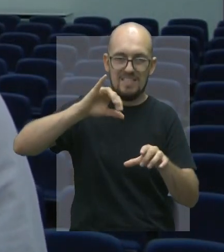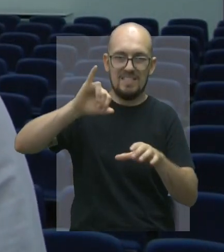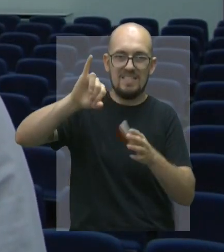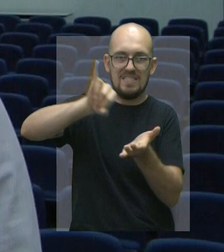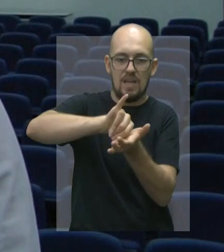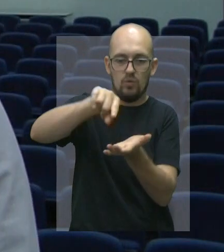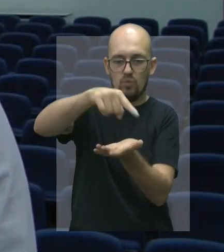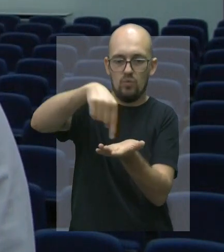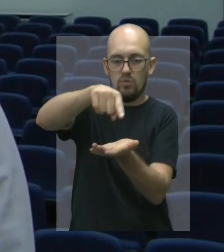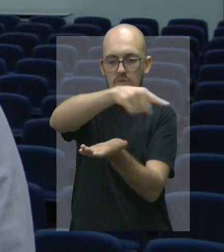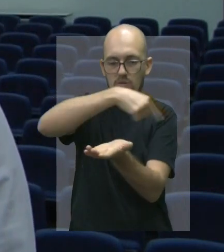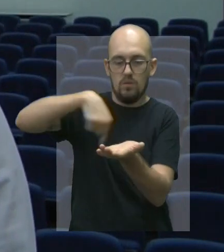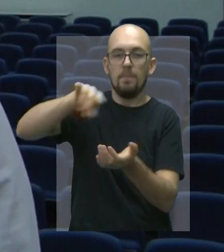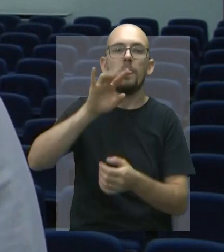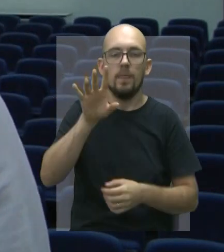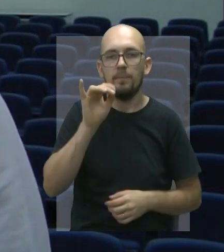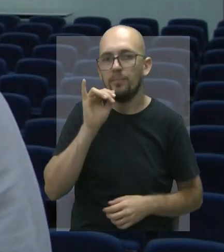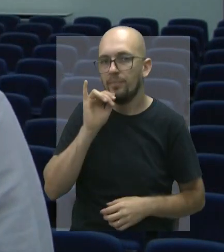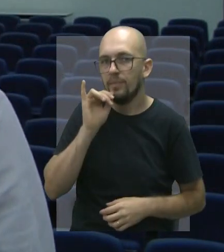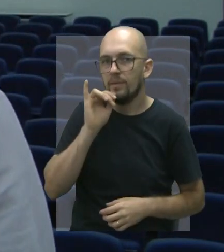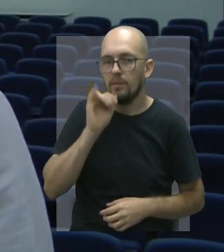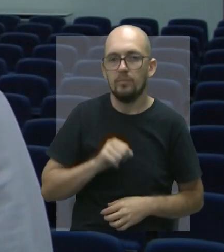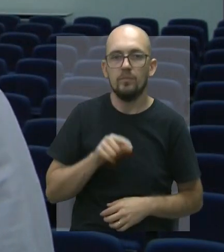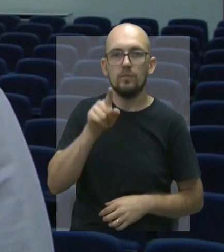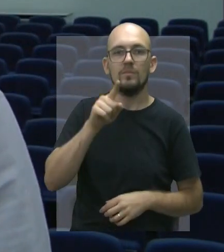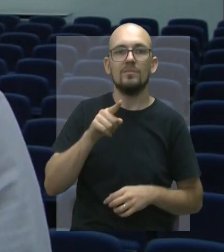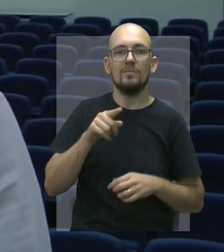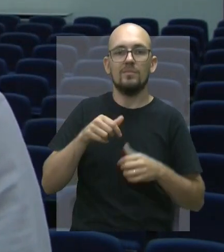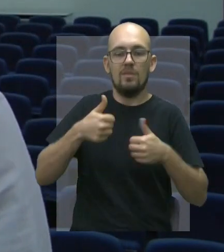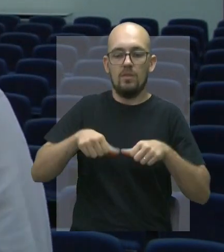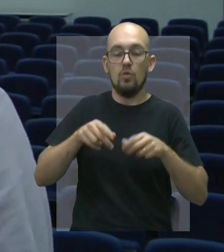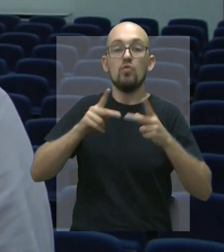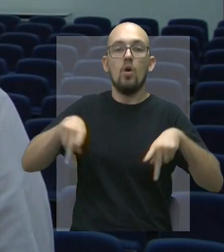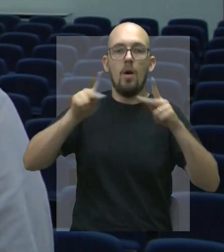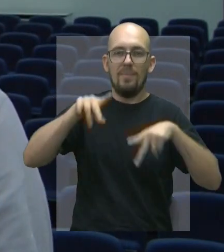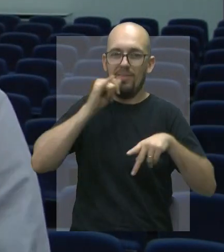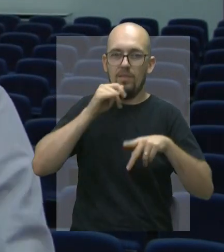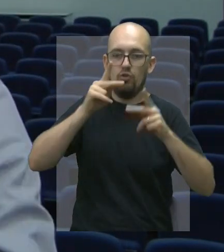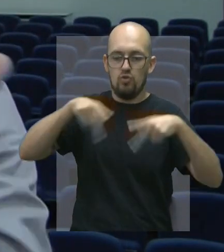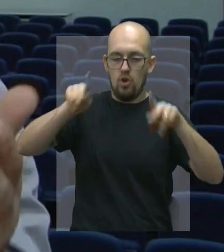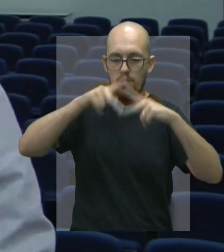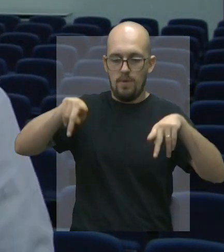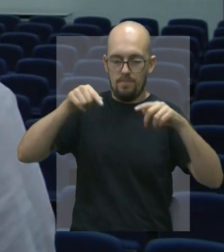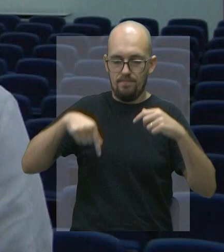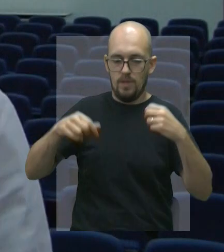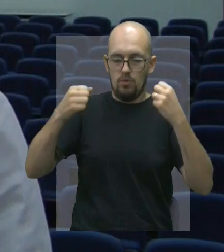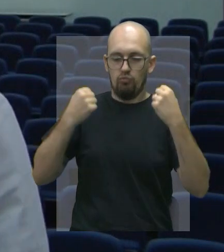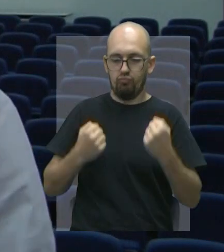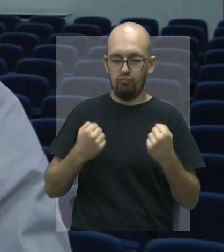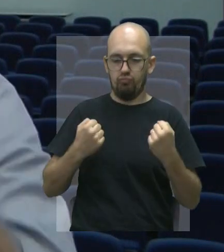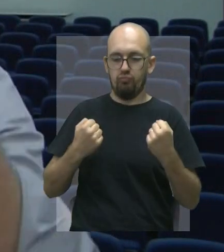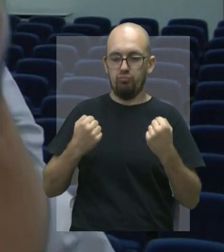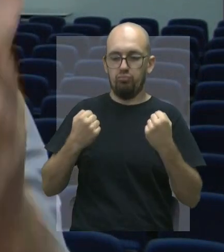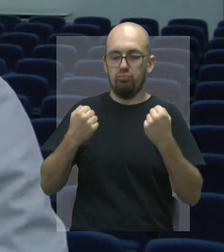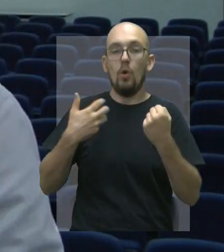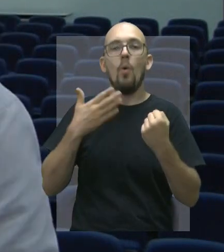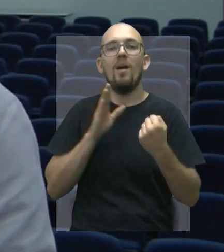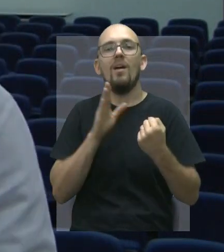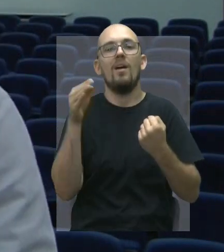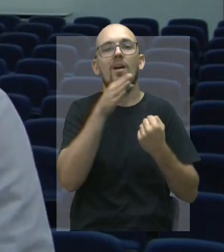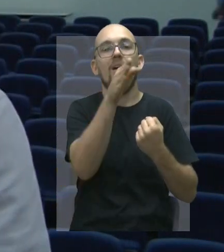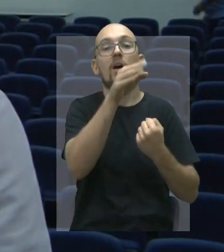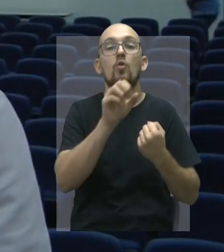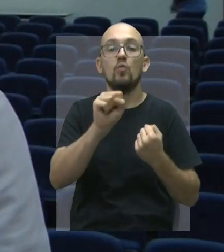um exemplo. Se você está ali no shopping, então você está no shopping e você quer ir lá no SUS, lá